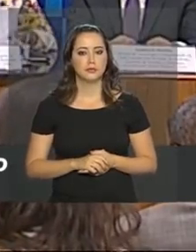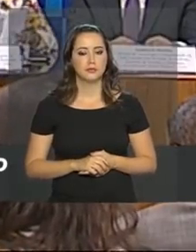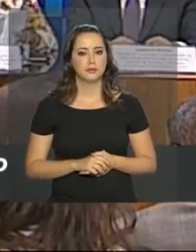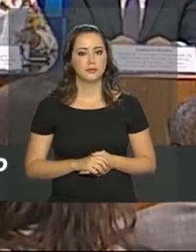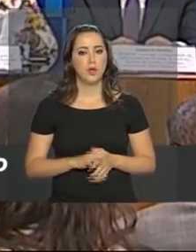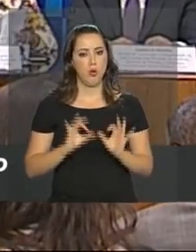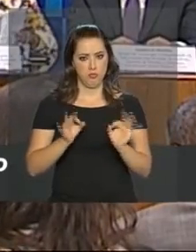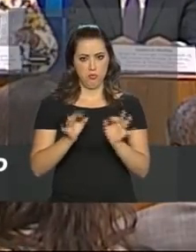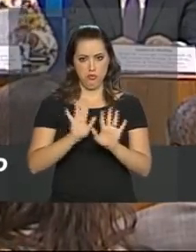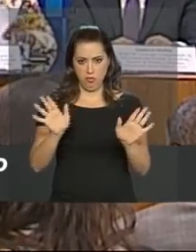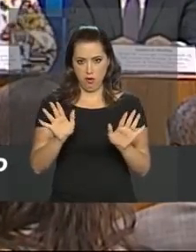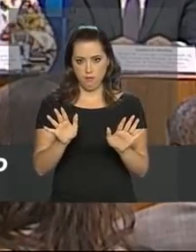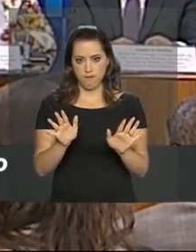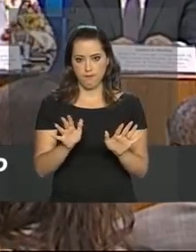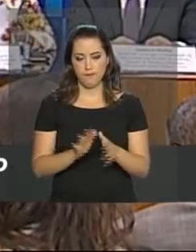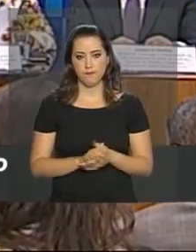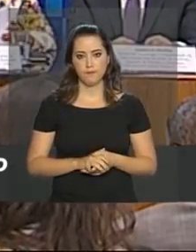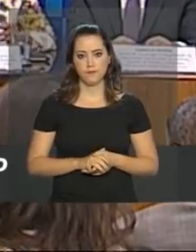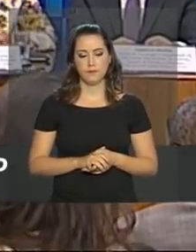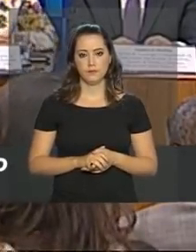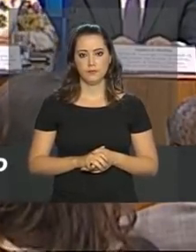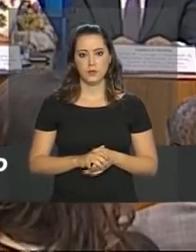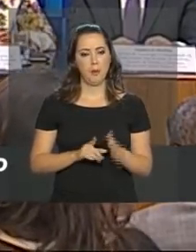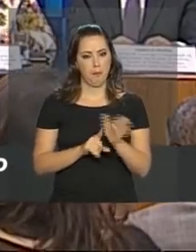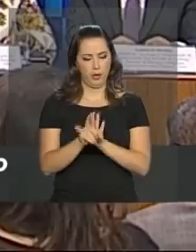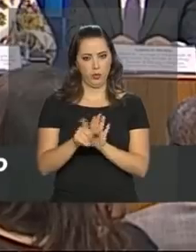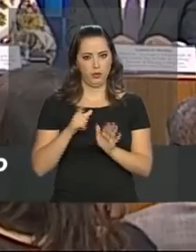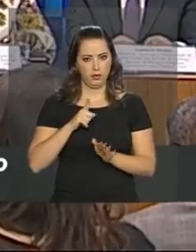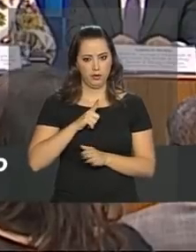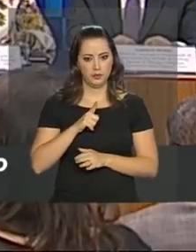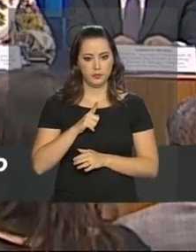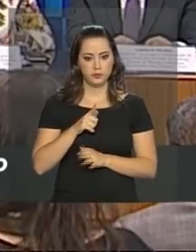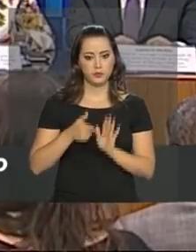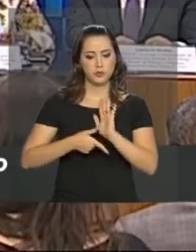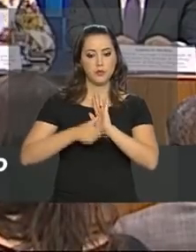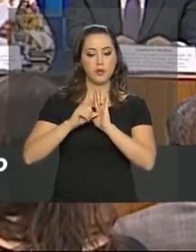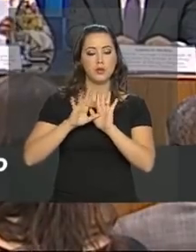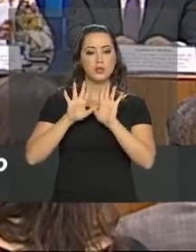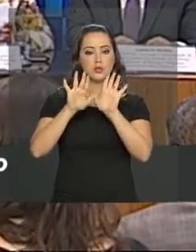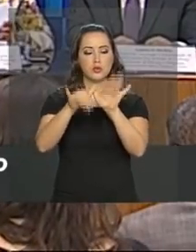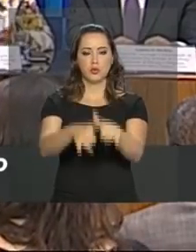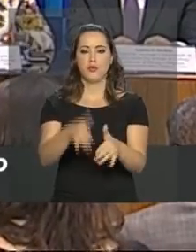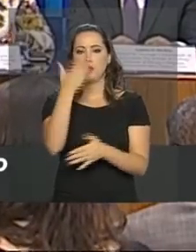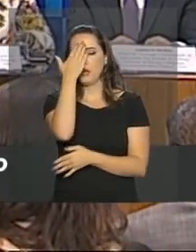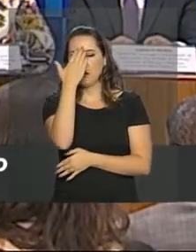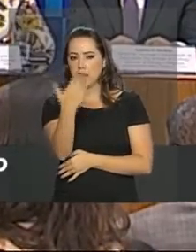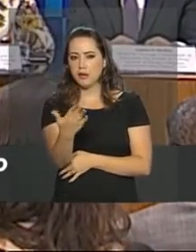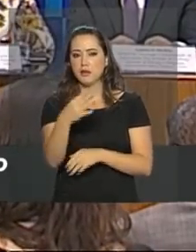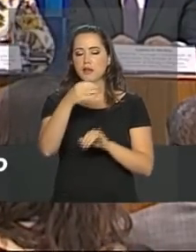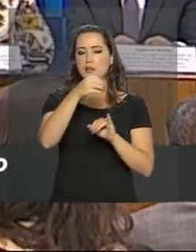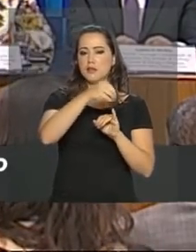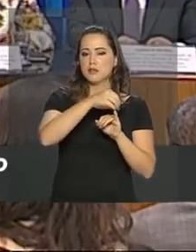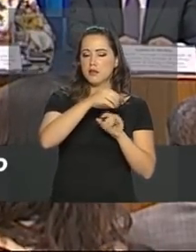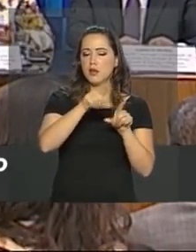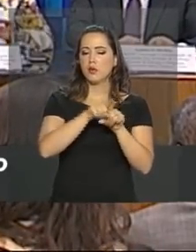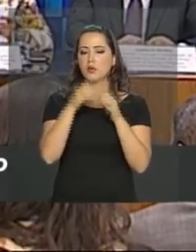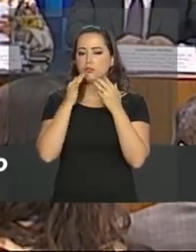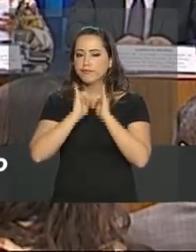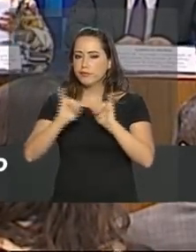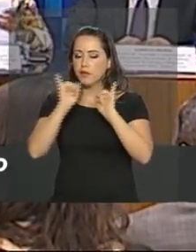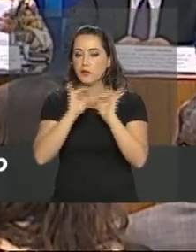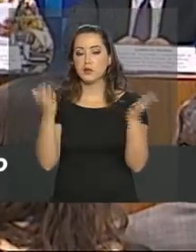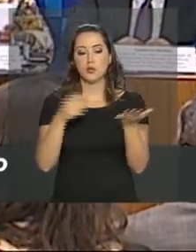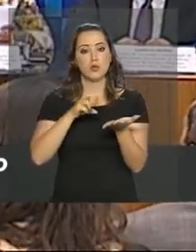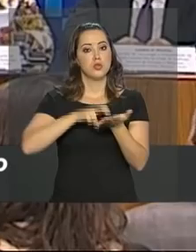a rota antes de fazer só o encerramento agradecendo aqui na época era só fazer uma declaração hoje